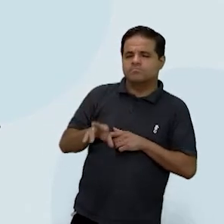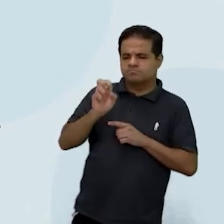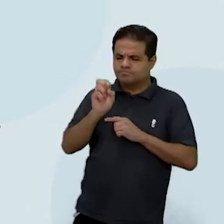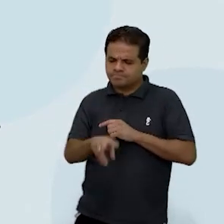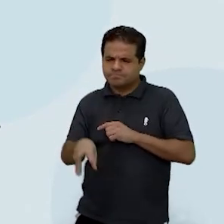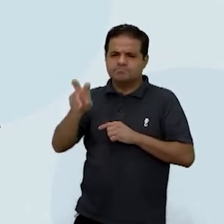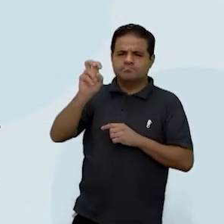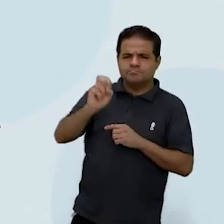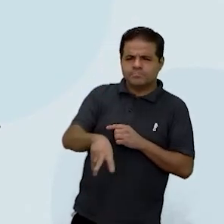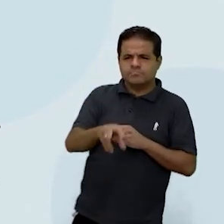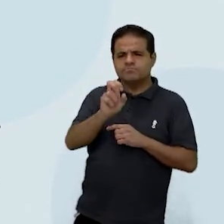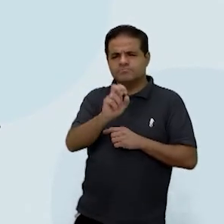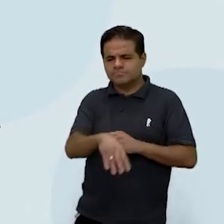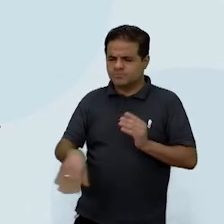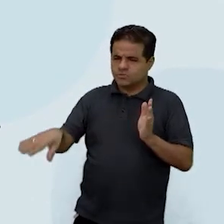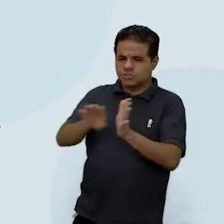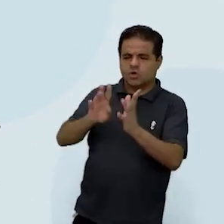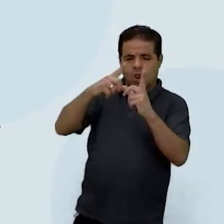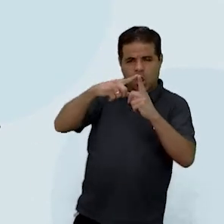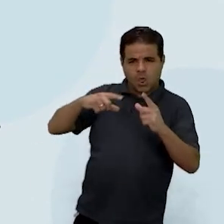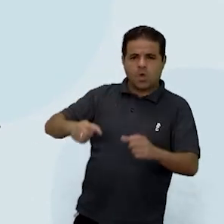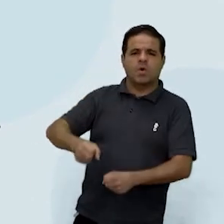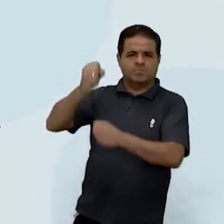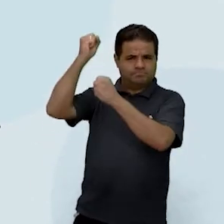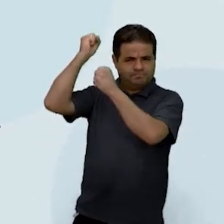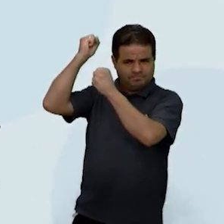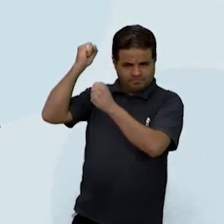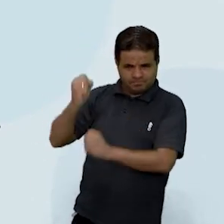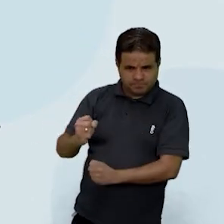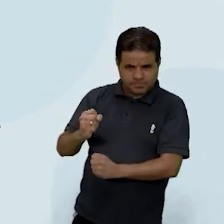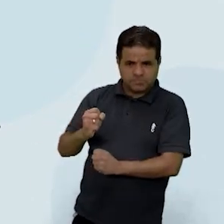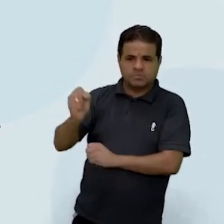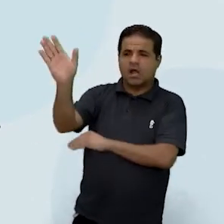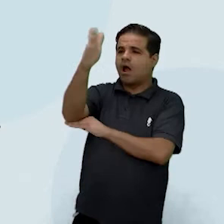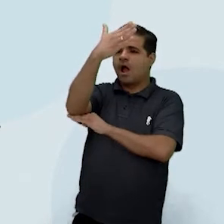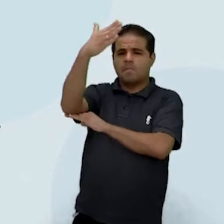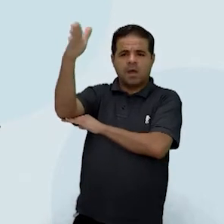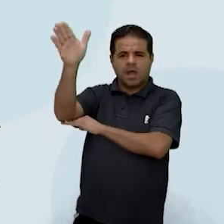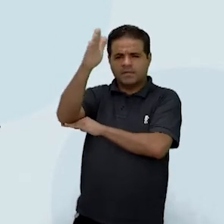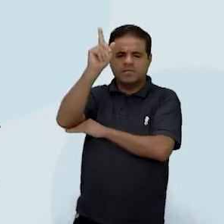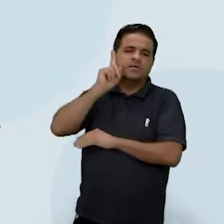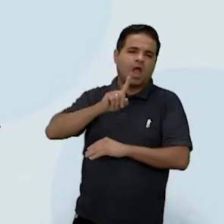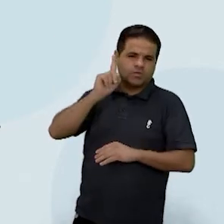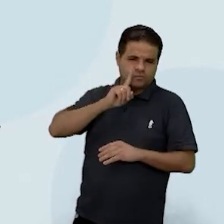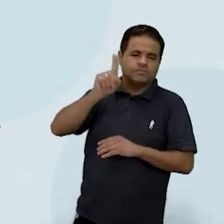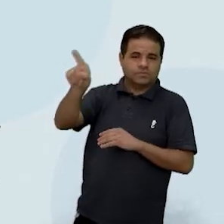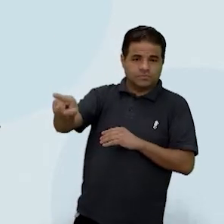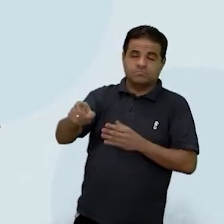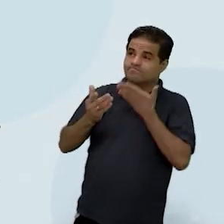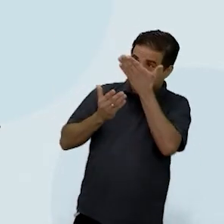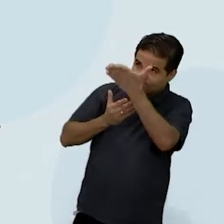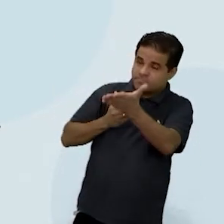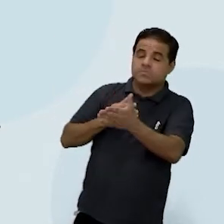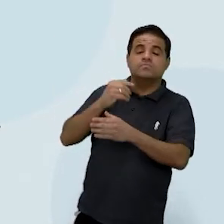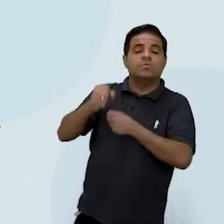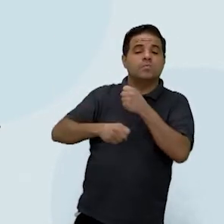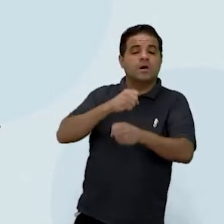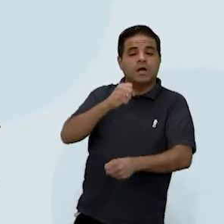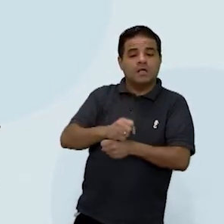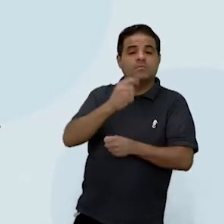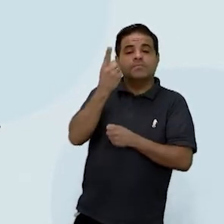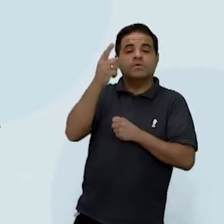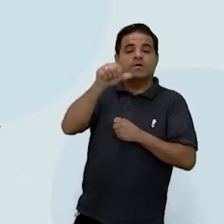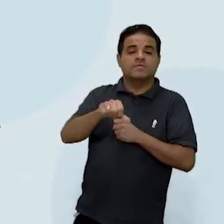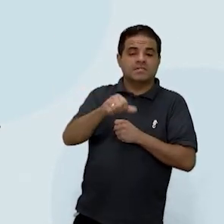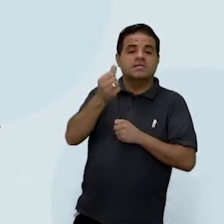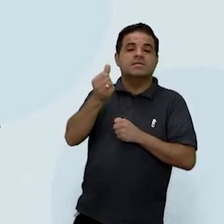Lua, fincou a bandeira, né, dos Estados Unidos, e tá aí a missão deles, que foi somente em 1969,